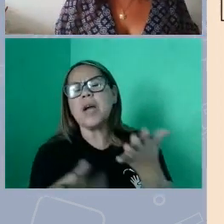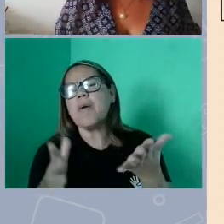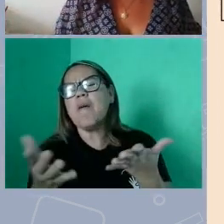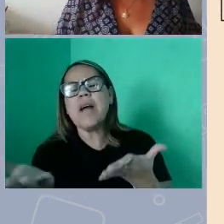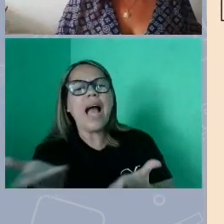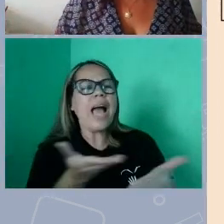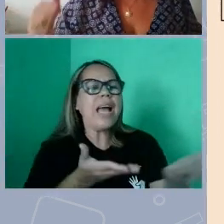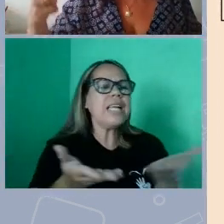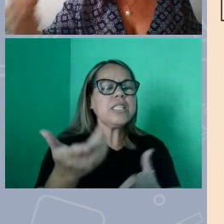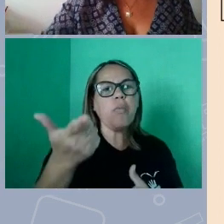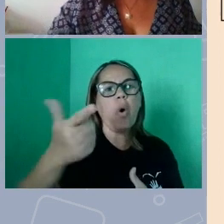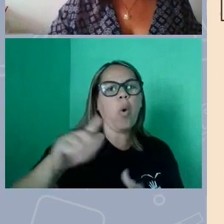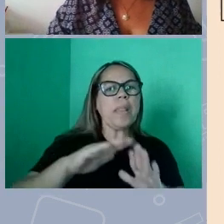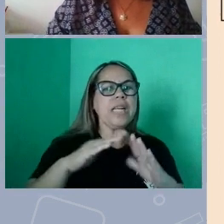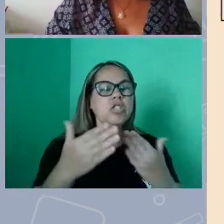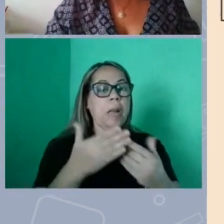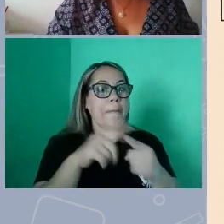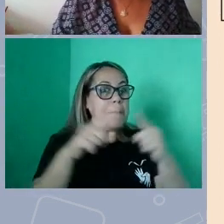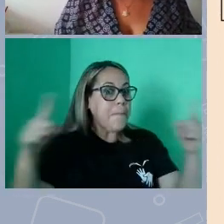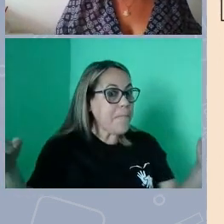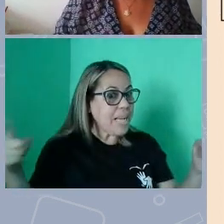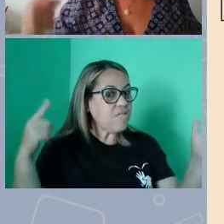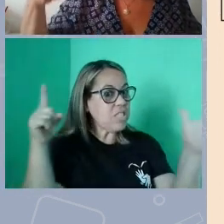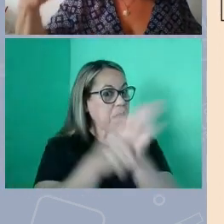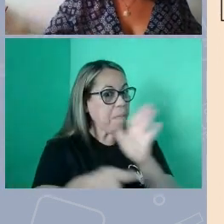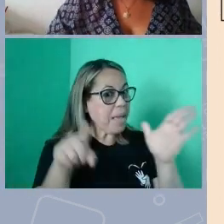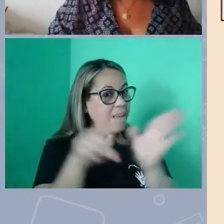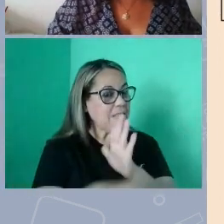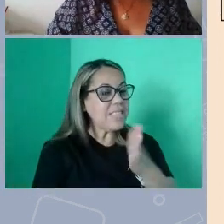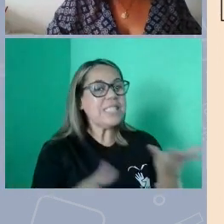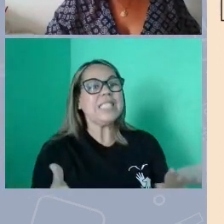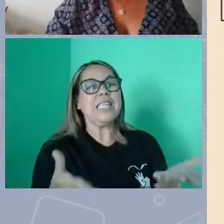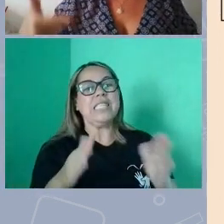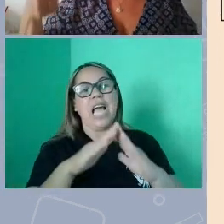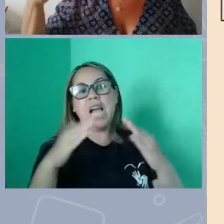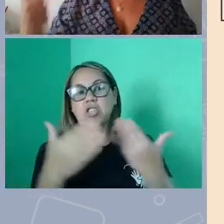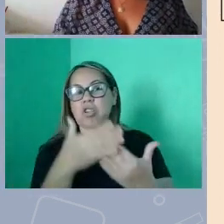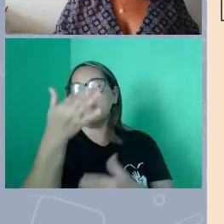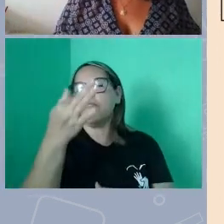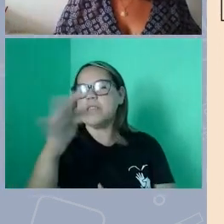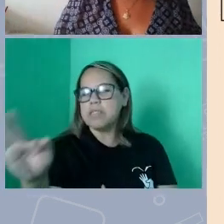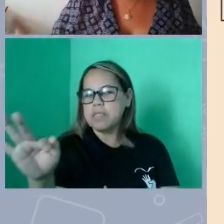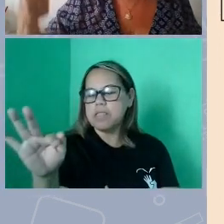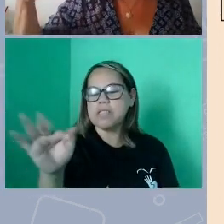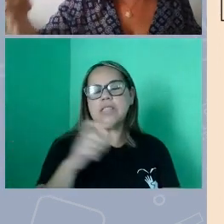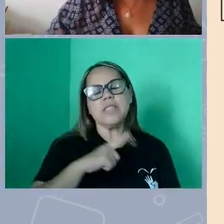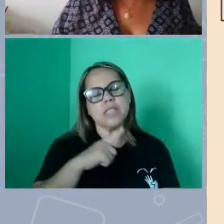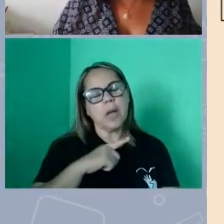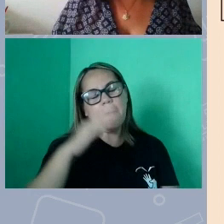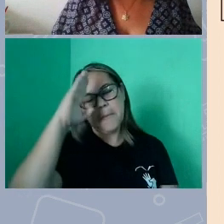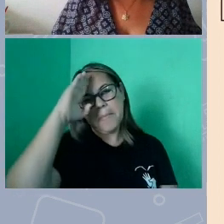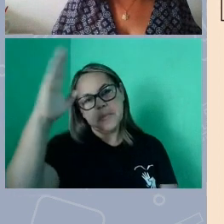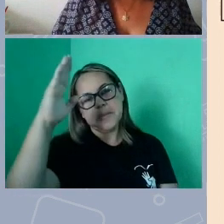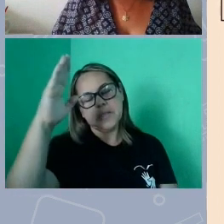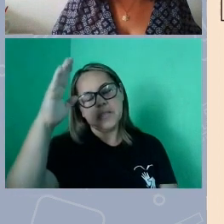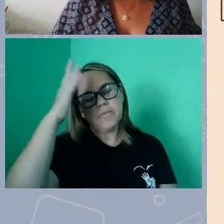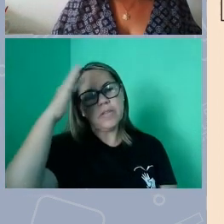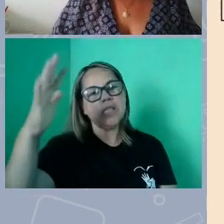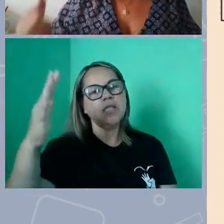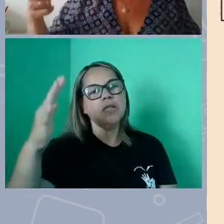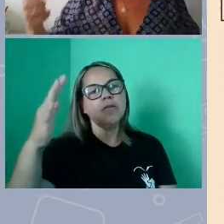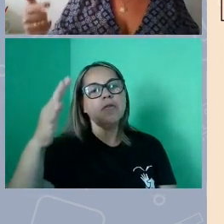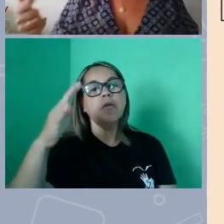outra escola então se fosse perguntado em relação à escola francesa a gente teria o princípio filosófico o historicismo